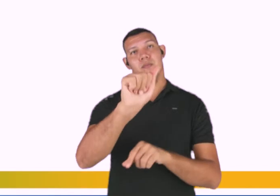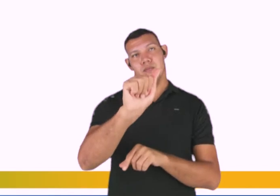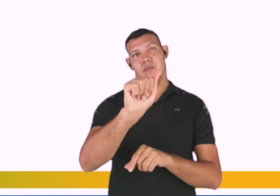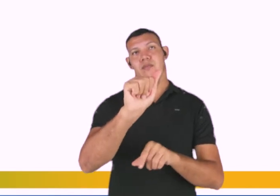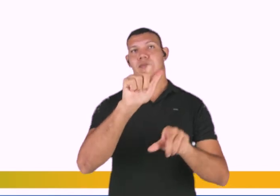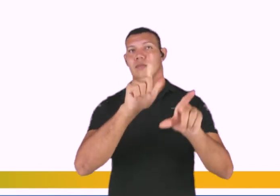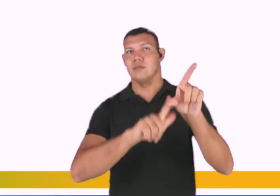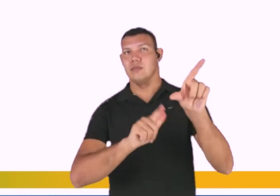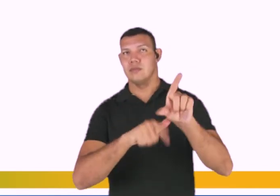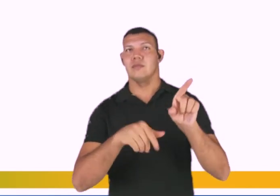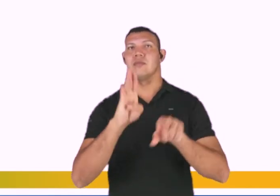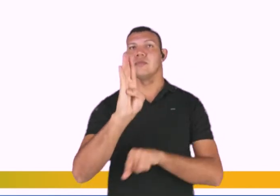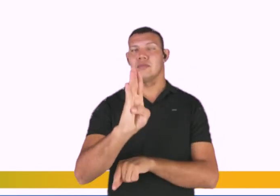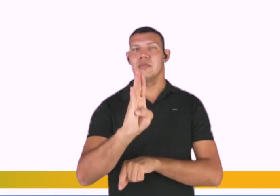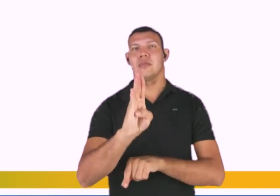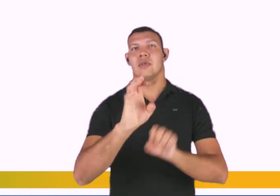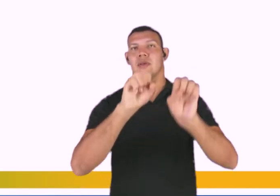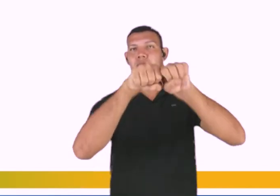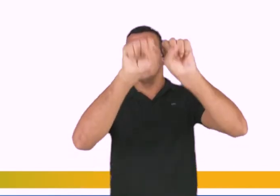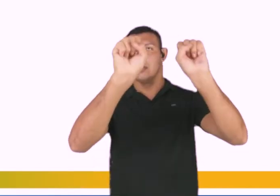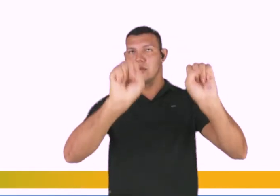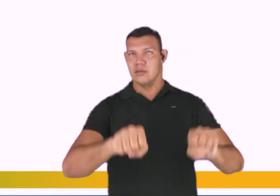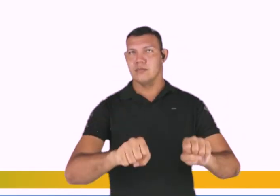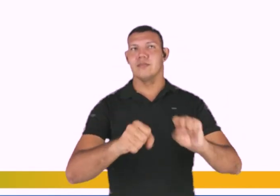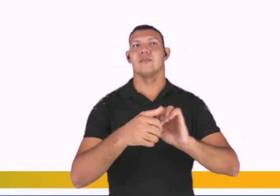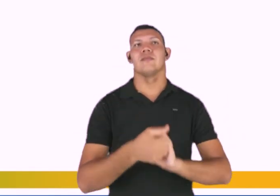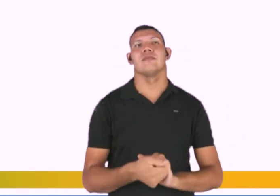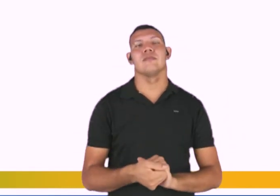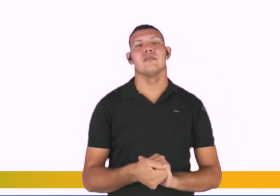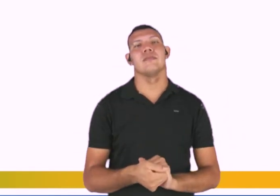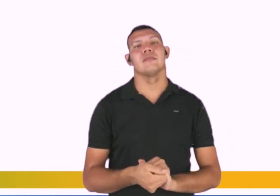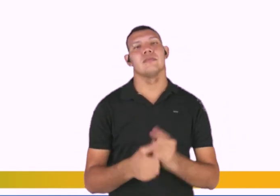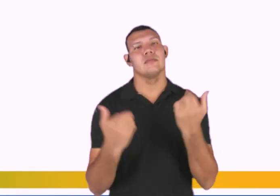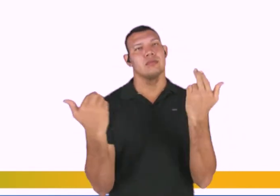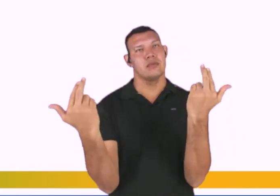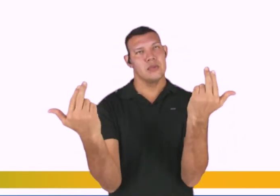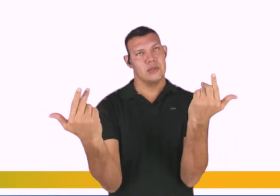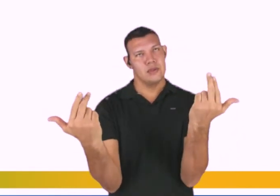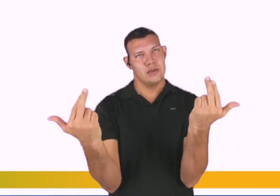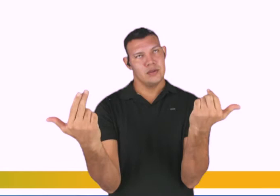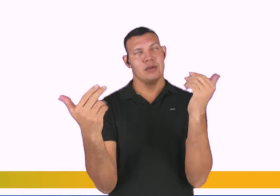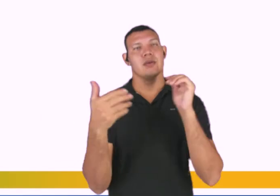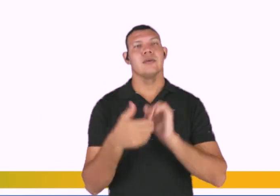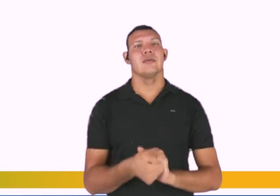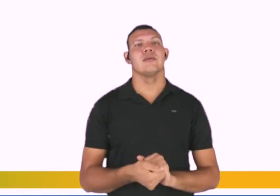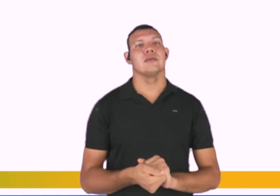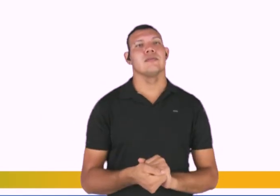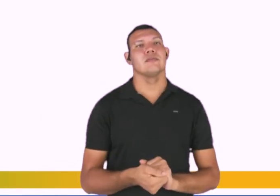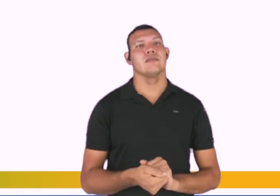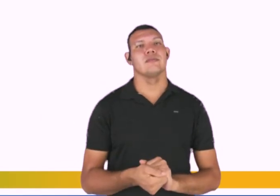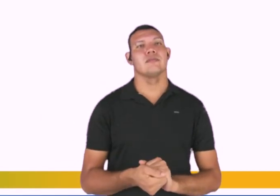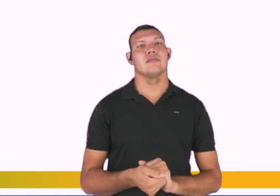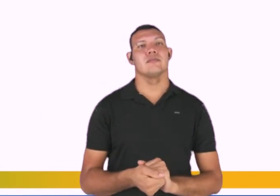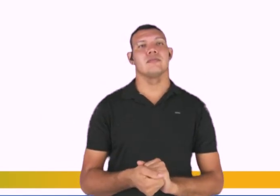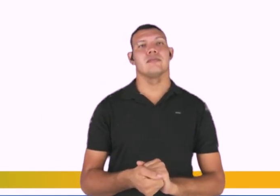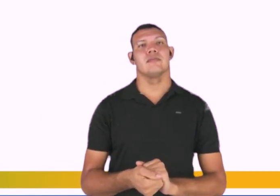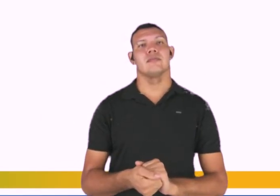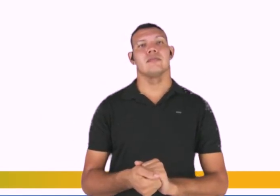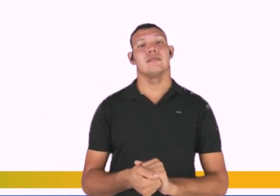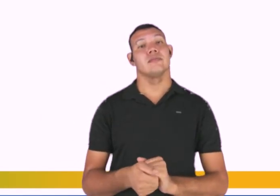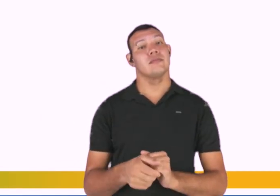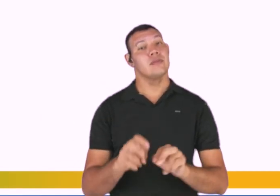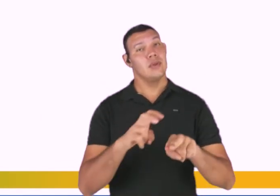os valores de A e B para que os sistemas a seguir sejam equivalentes. Então, por isso